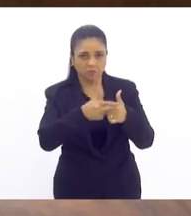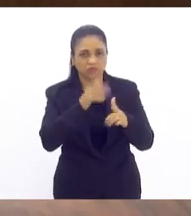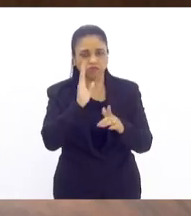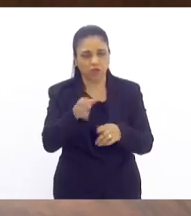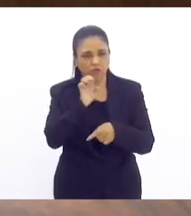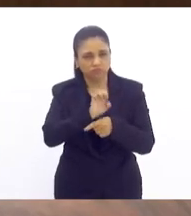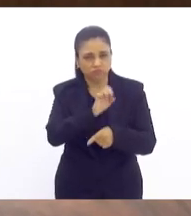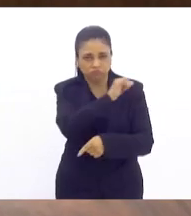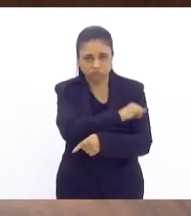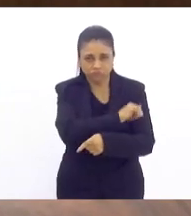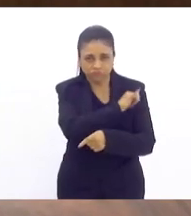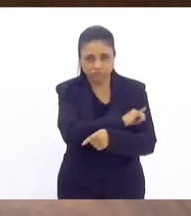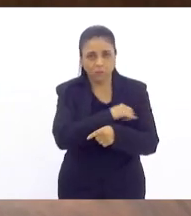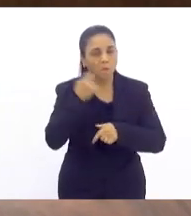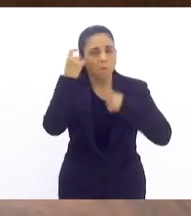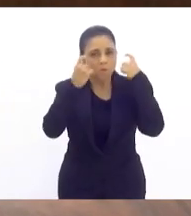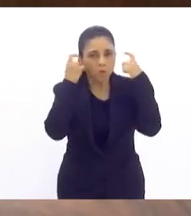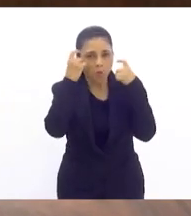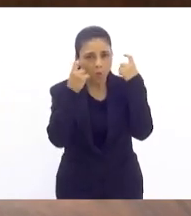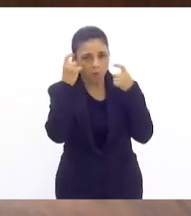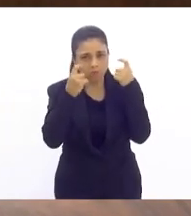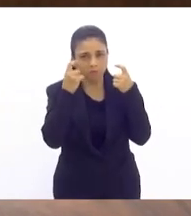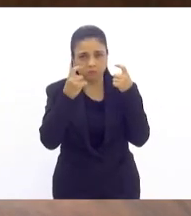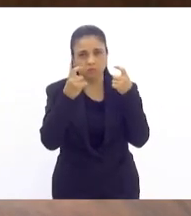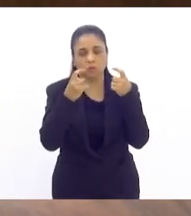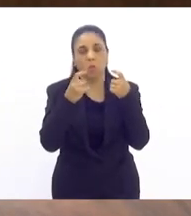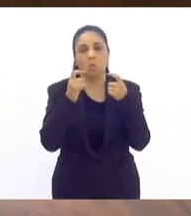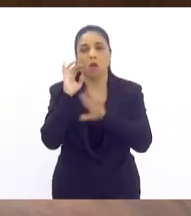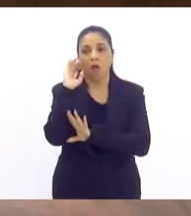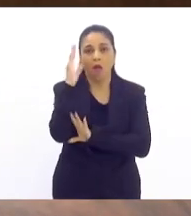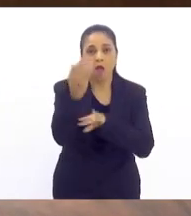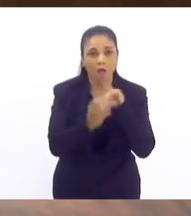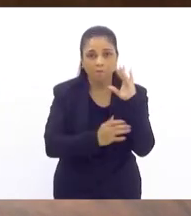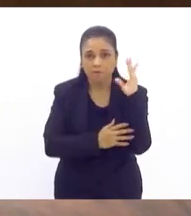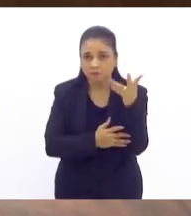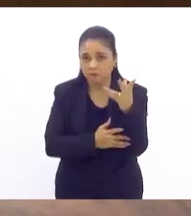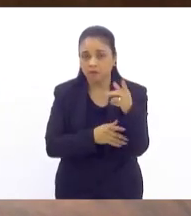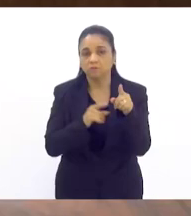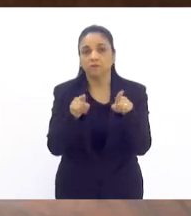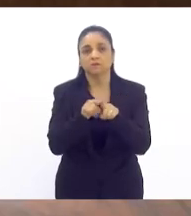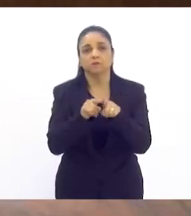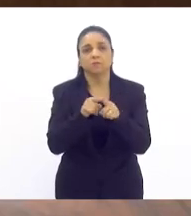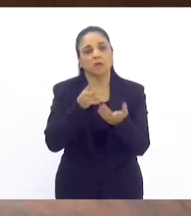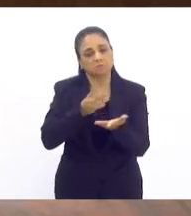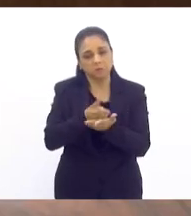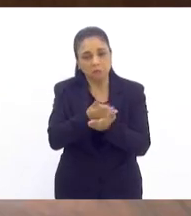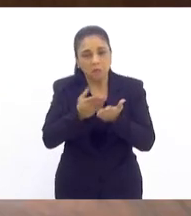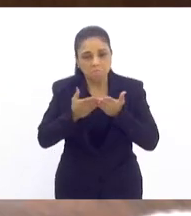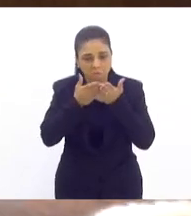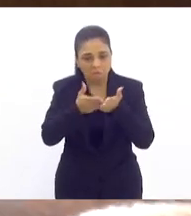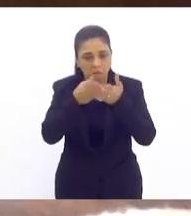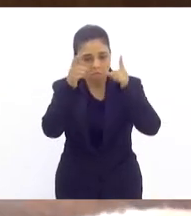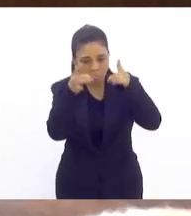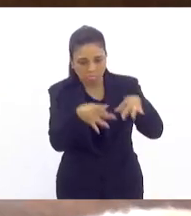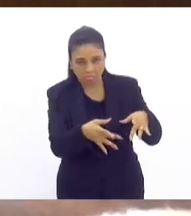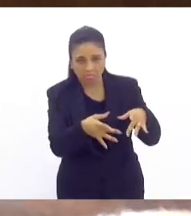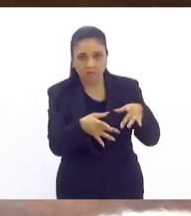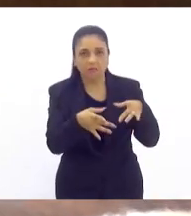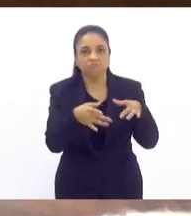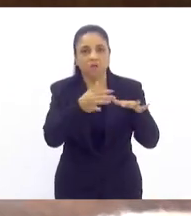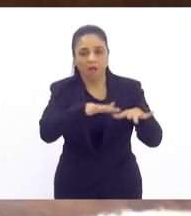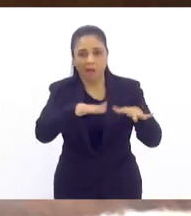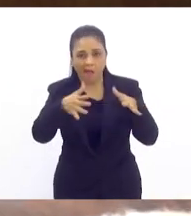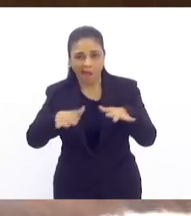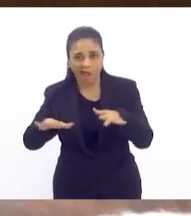Estado do Rio de Janeiro demonstrando preocupação não apenas com as questões ambientais corolas da permanência de embarcações abandonadas ou variadas nas